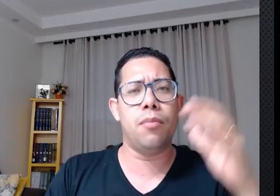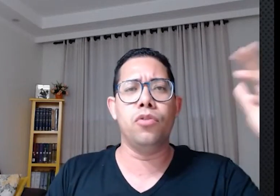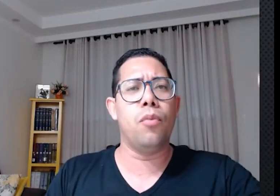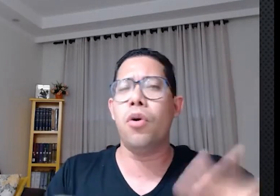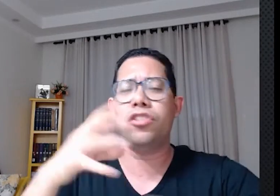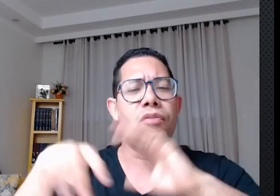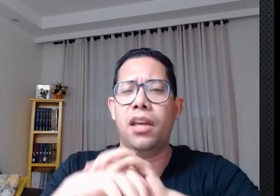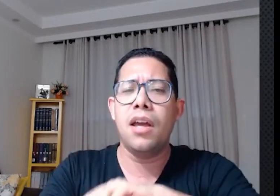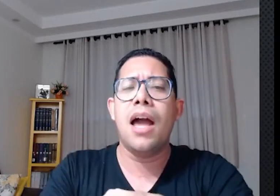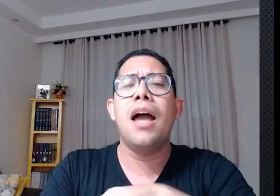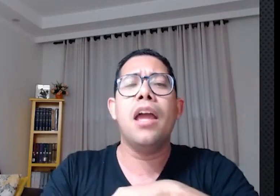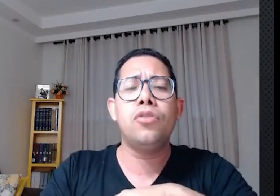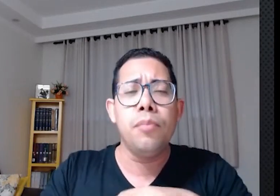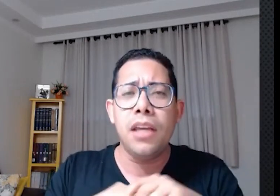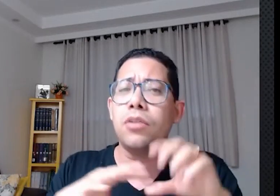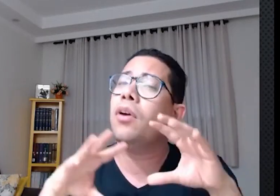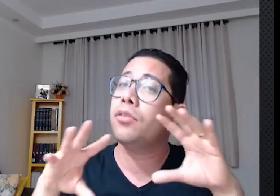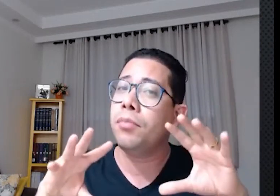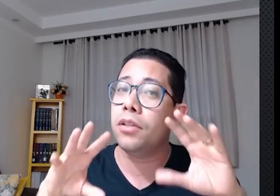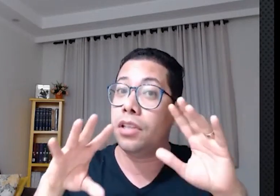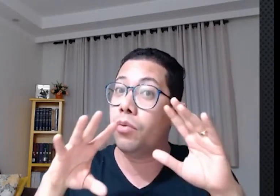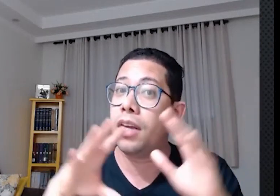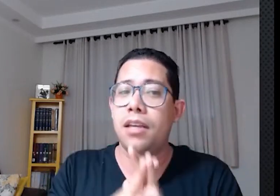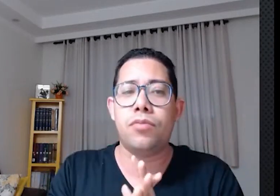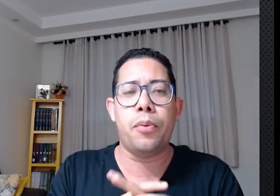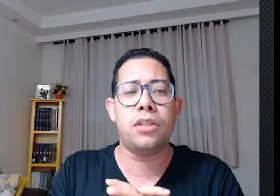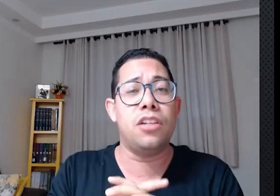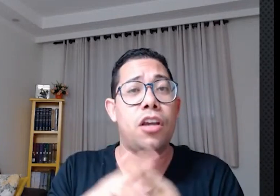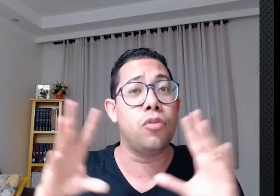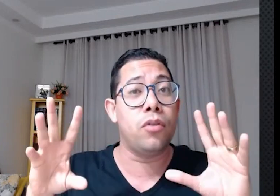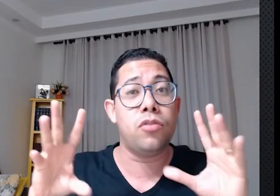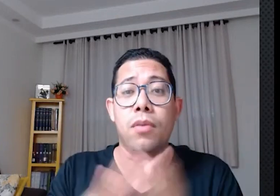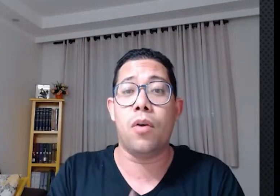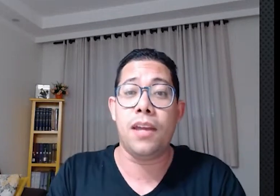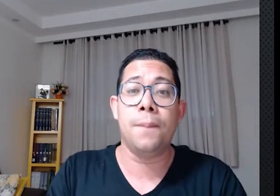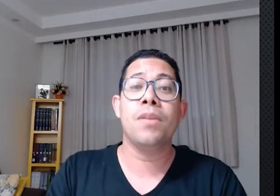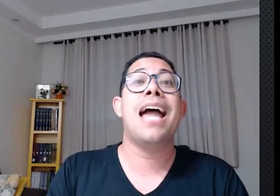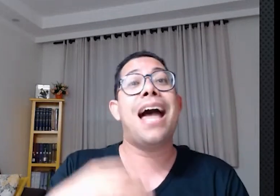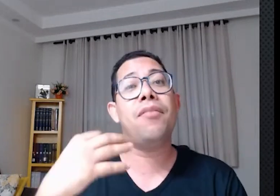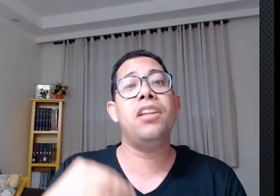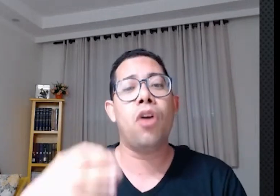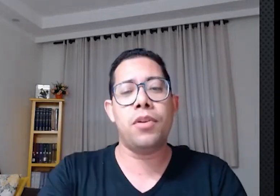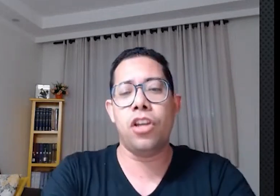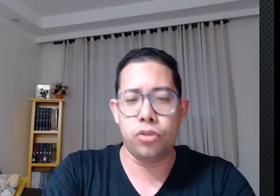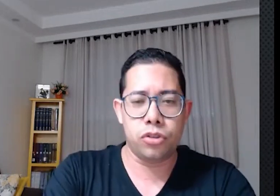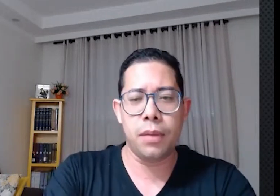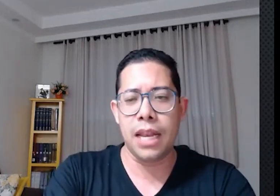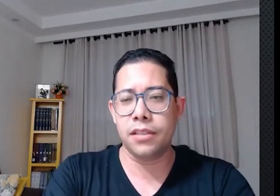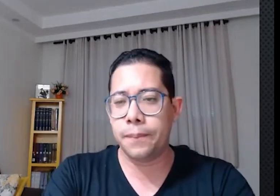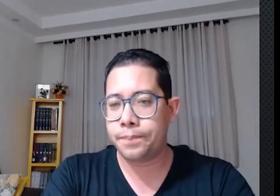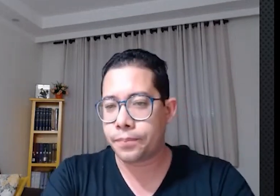isso, Sermão do Monte, enfim. Resumindo do resumindo, segura aí que isso é importante, é resumão do resumão, hein? A vida e obra de